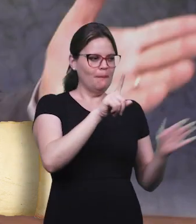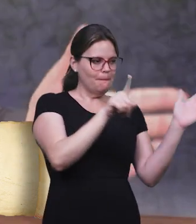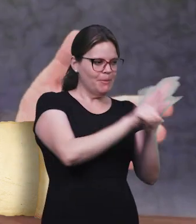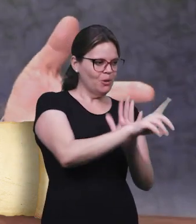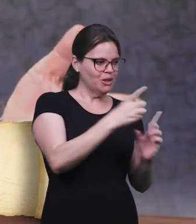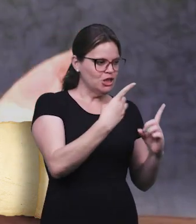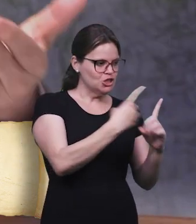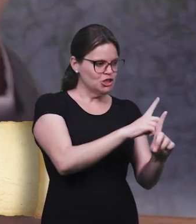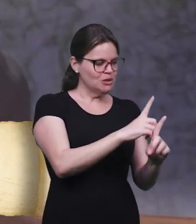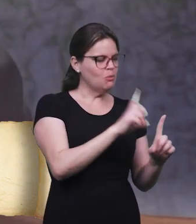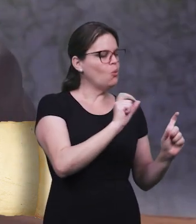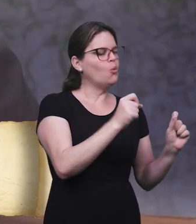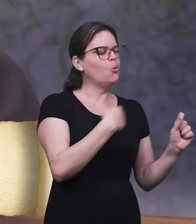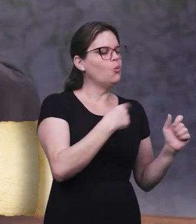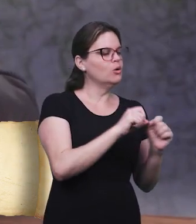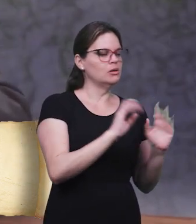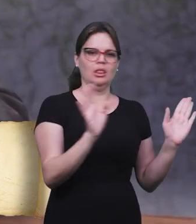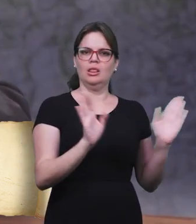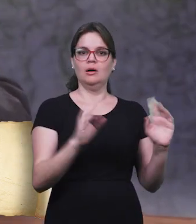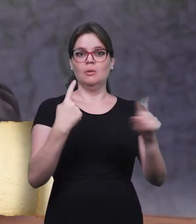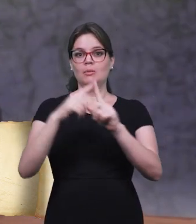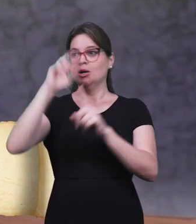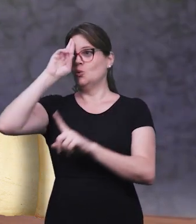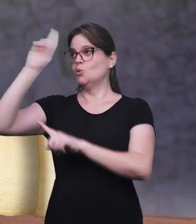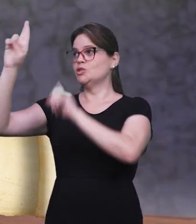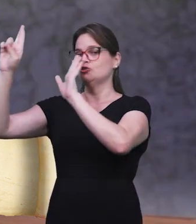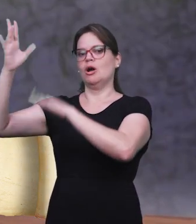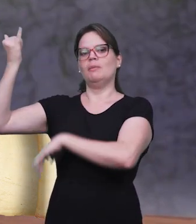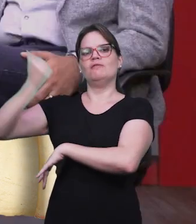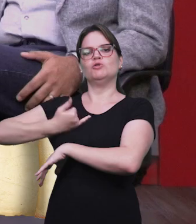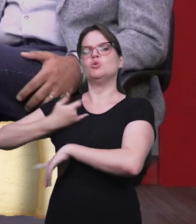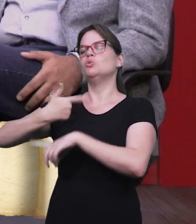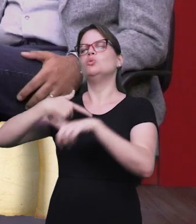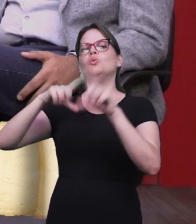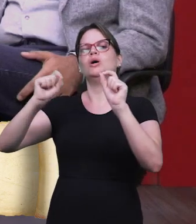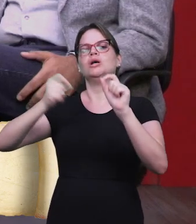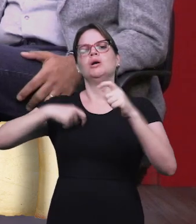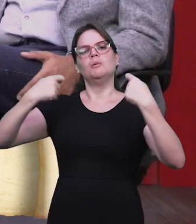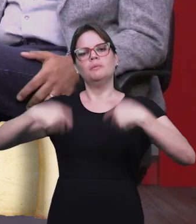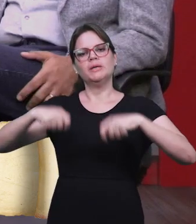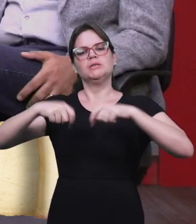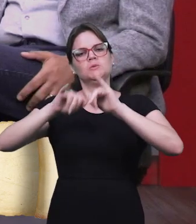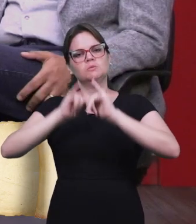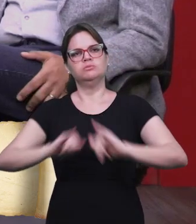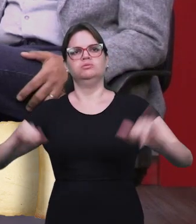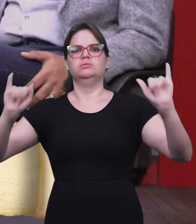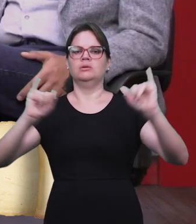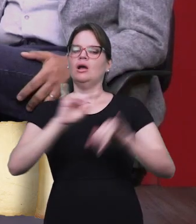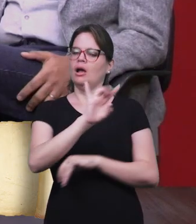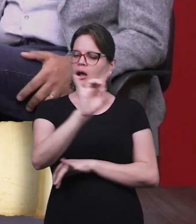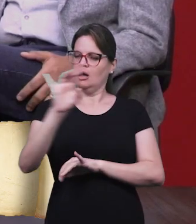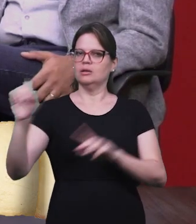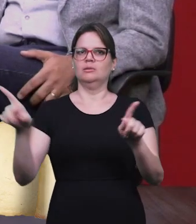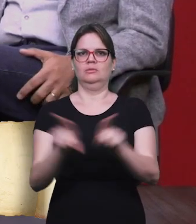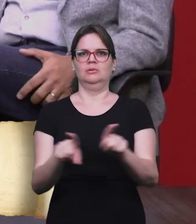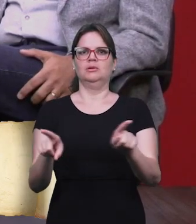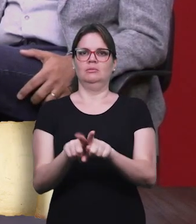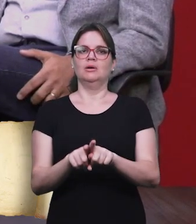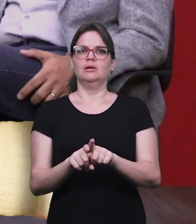que eu deveria fazer, porque o Senhor me disse o que eu deveria fazer. E assim acontece com cada um de nós.